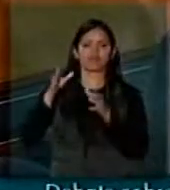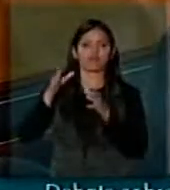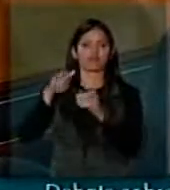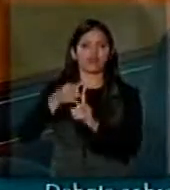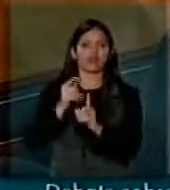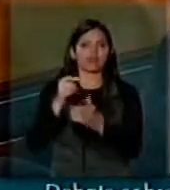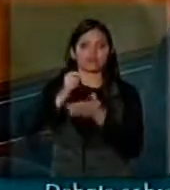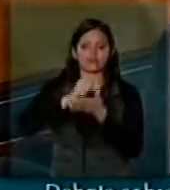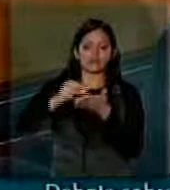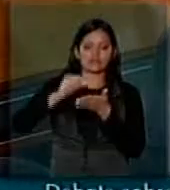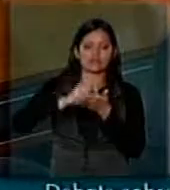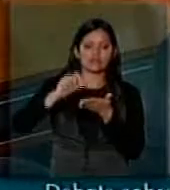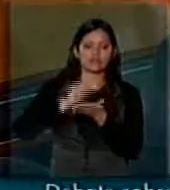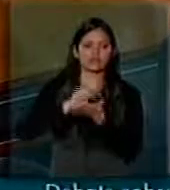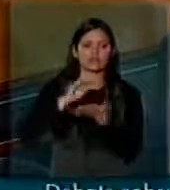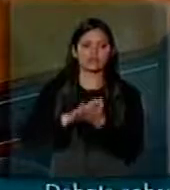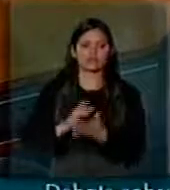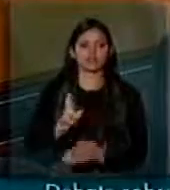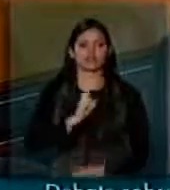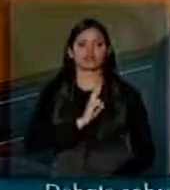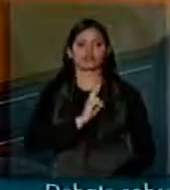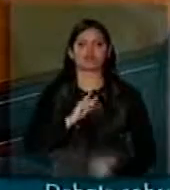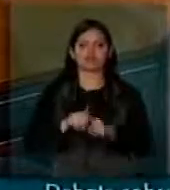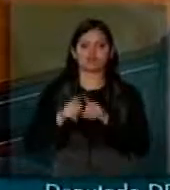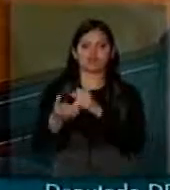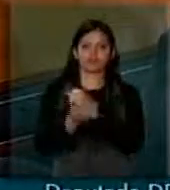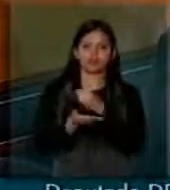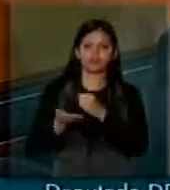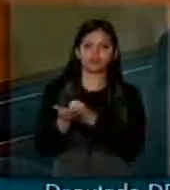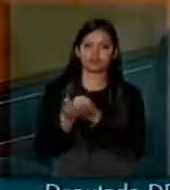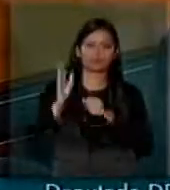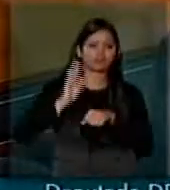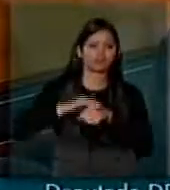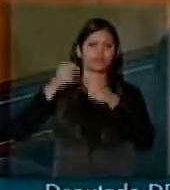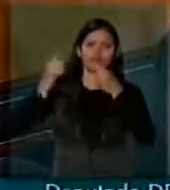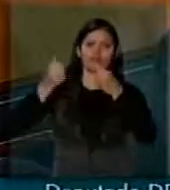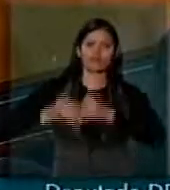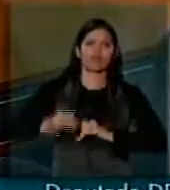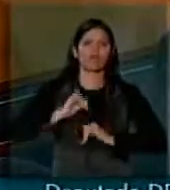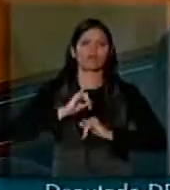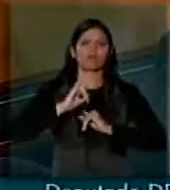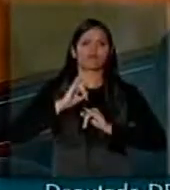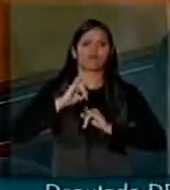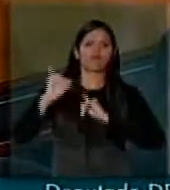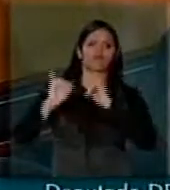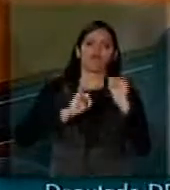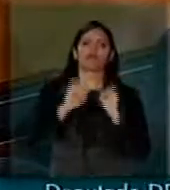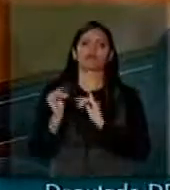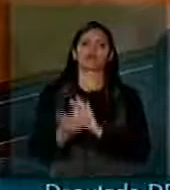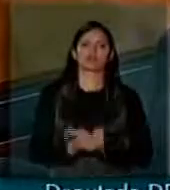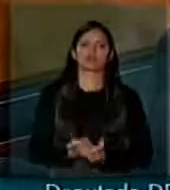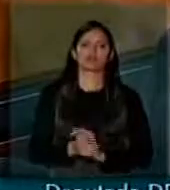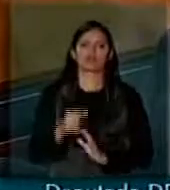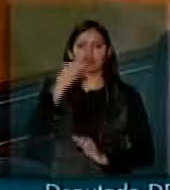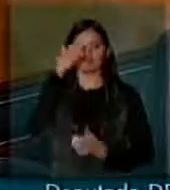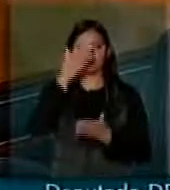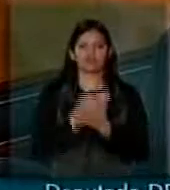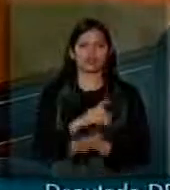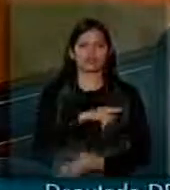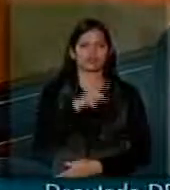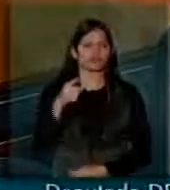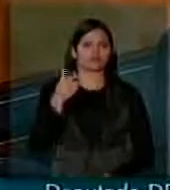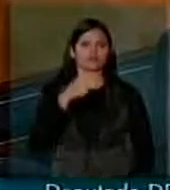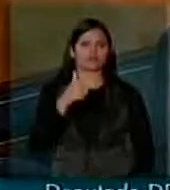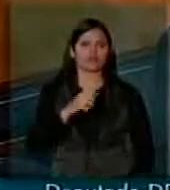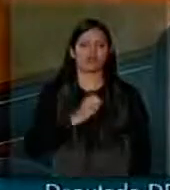escrito, que eles nos respondam também subsidiados com mais dados, que aqui eu acredito que eles não teriam, né? São dados